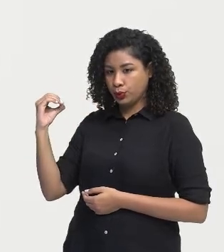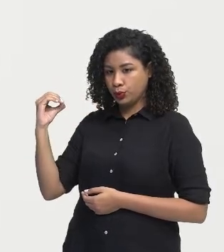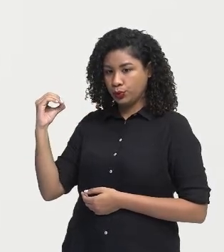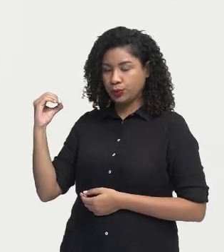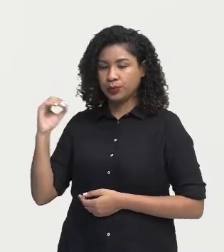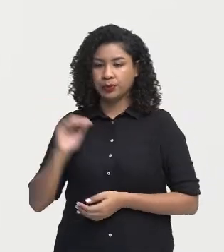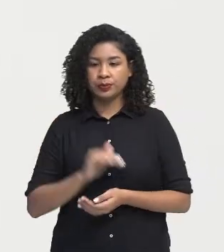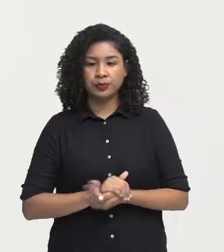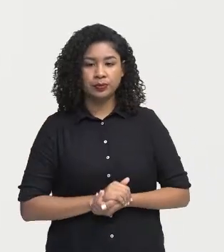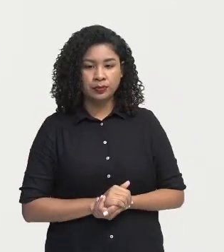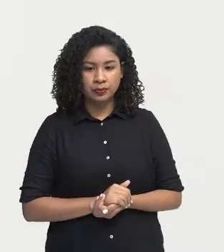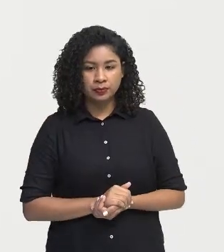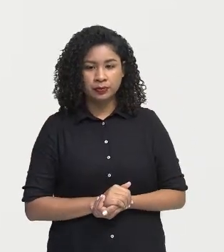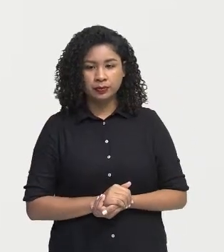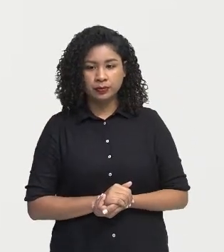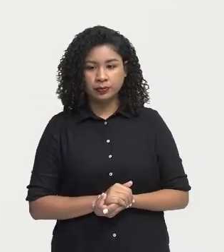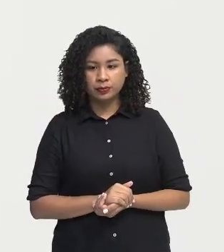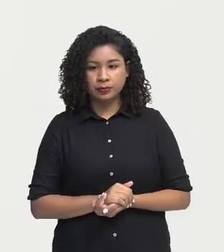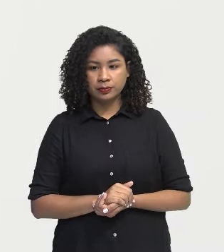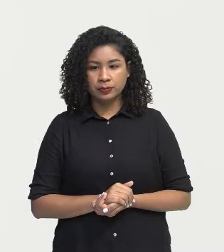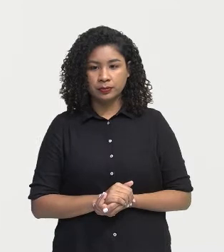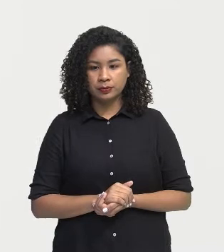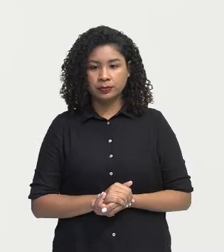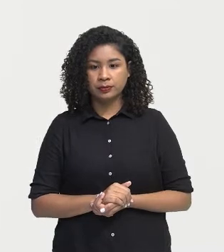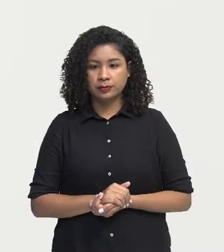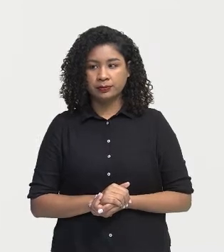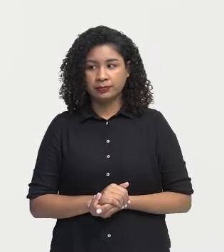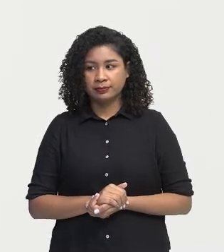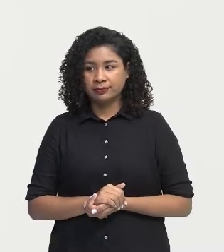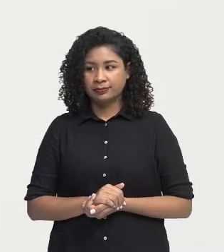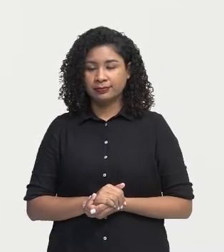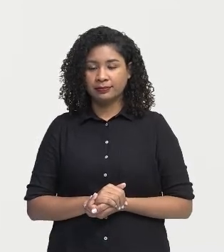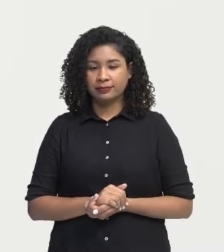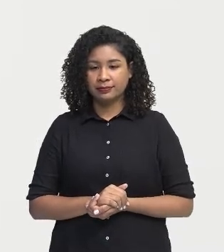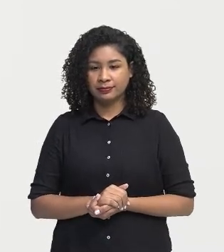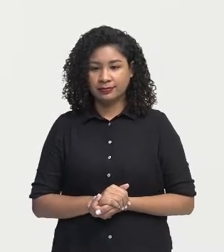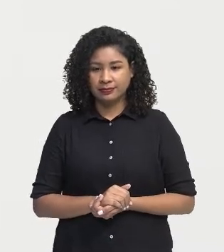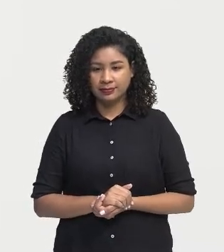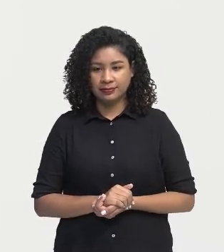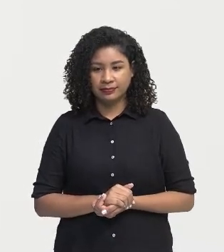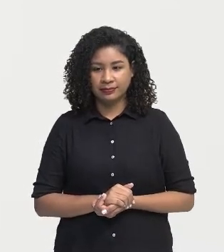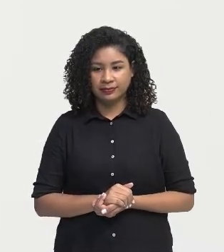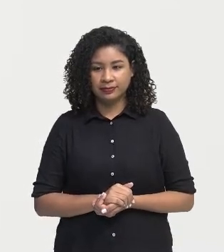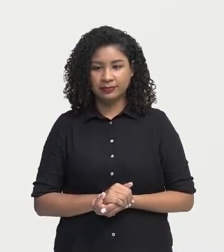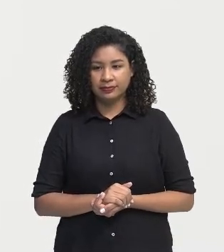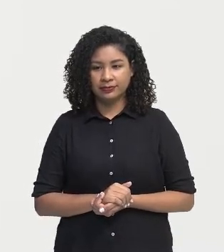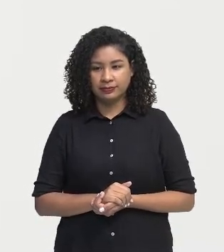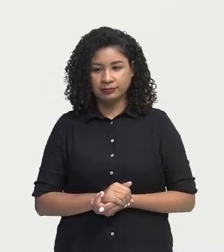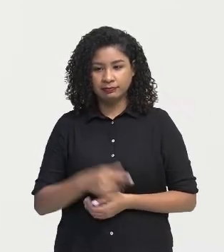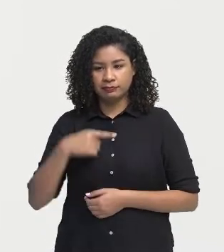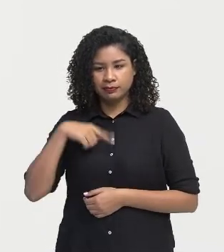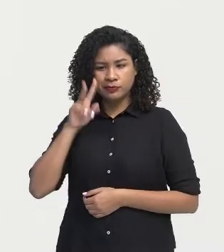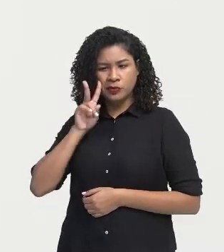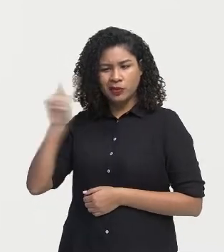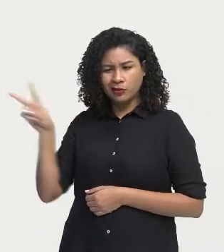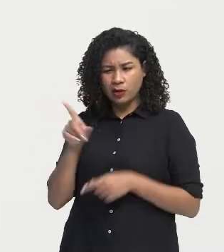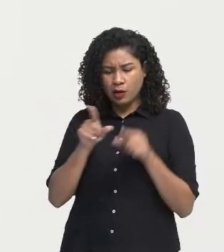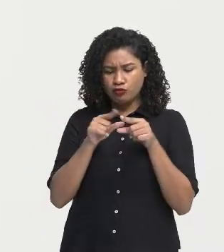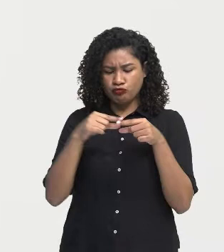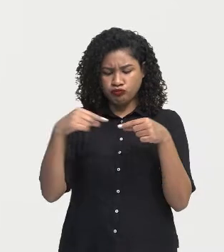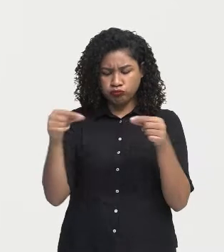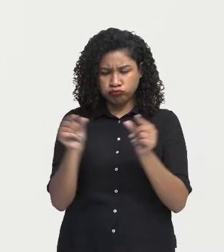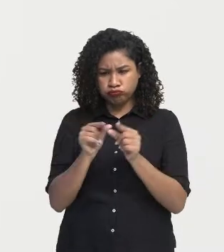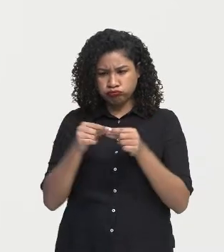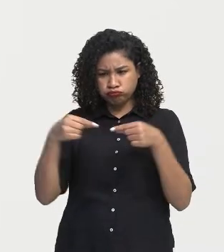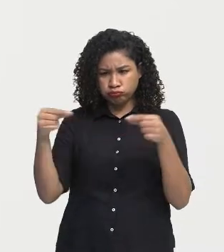tem ribossomo. Tem o complexo golgiense, que eu observo aqui, ó. Essas vesículas que são mais